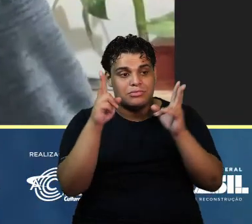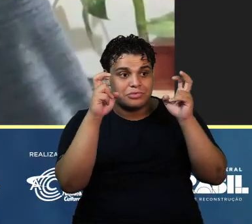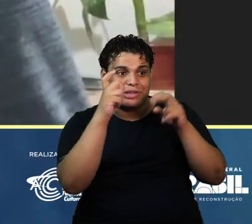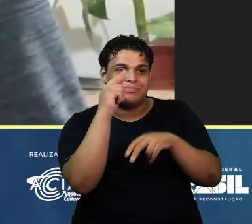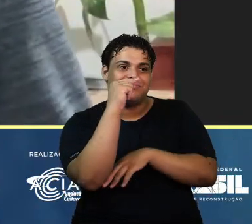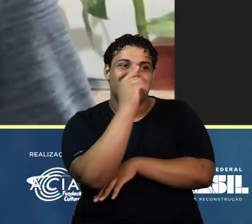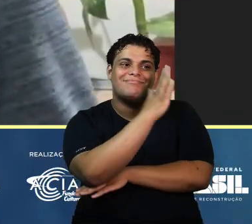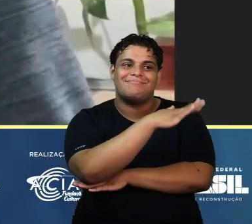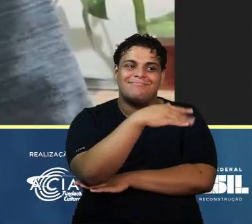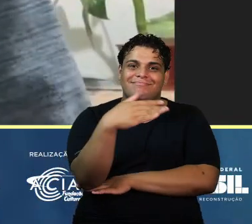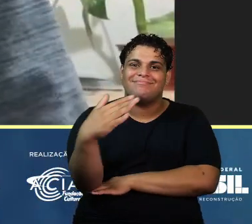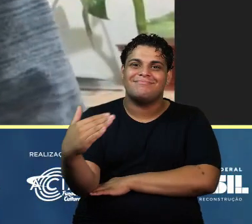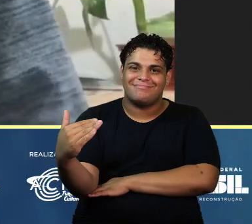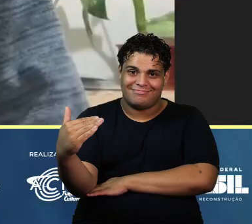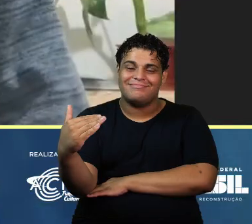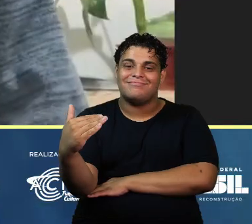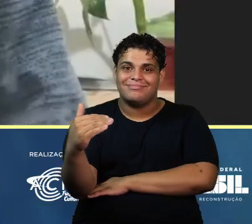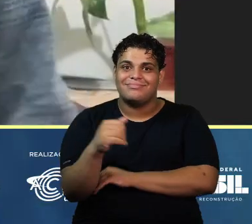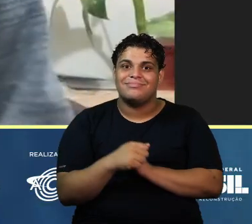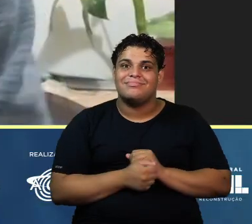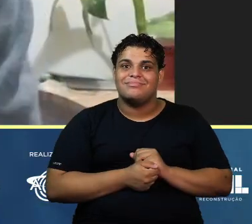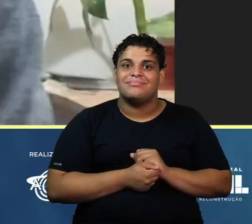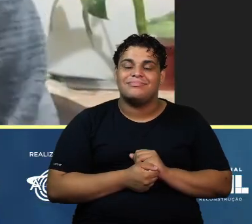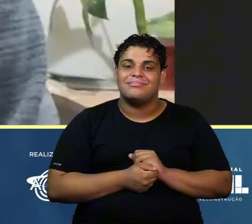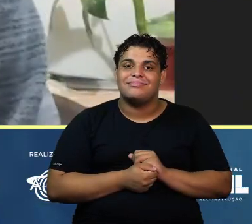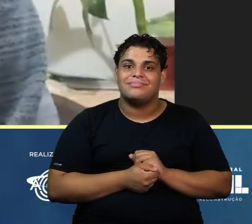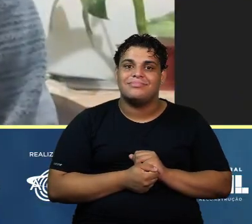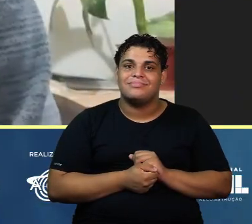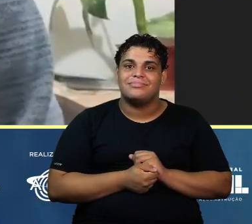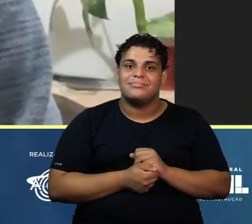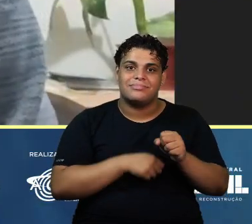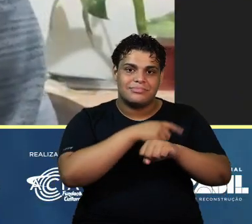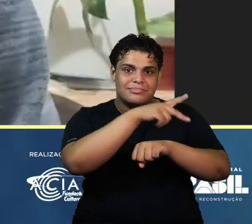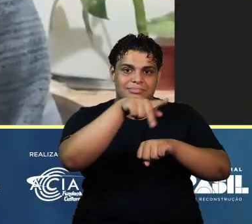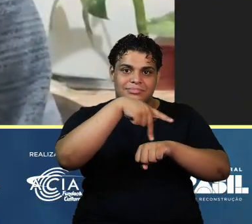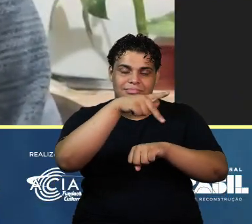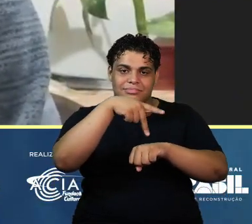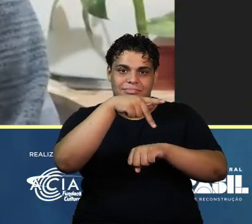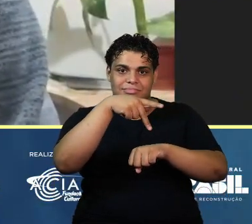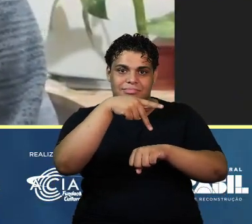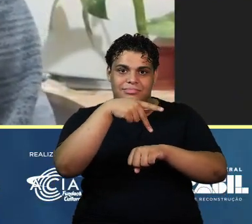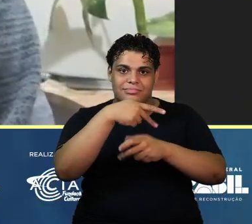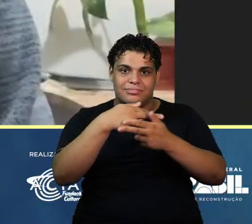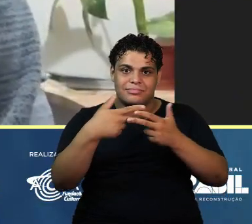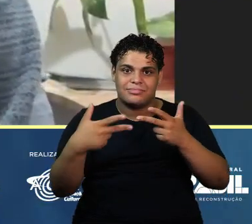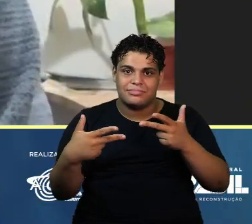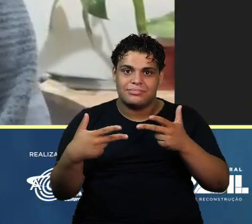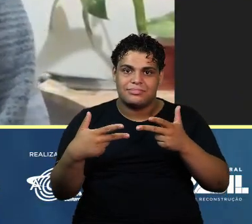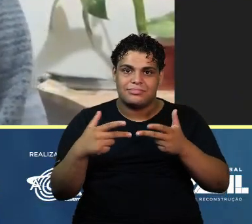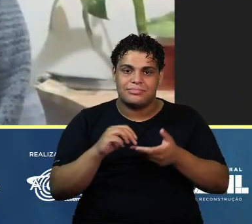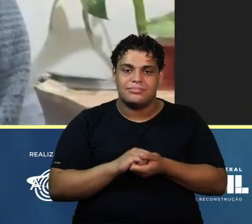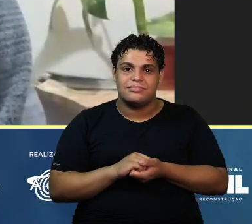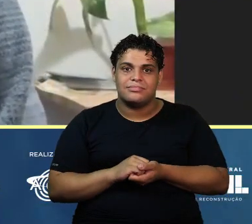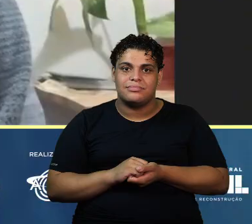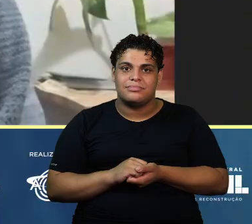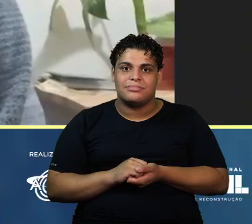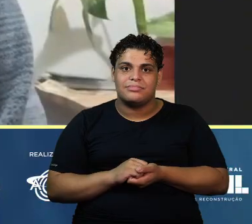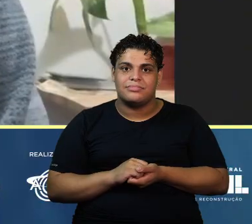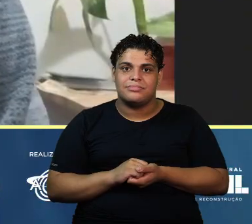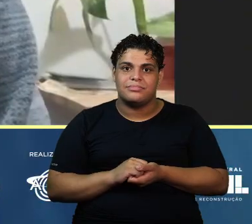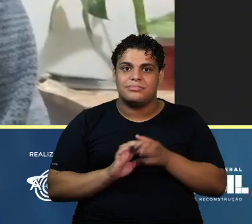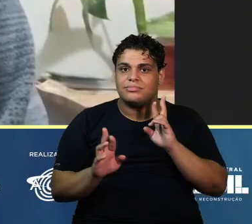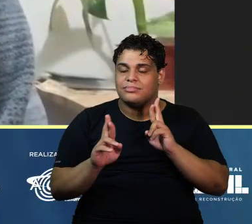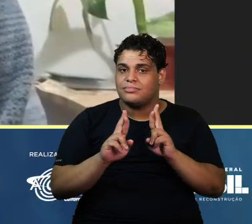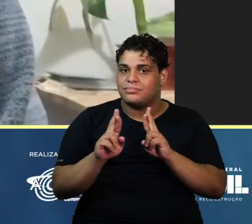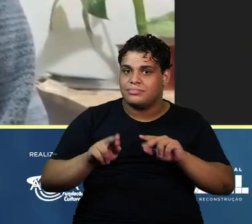oceanos. Então, a nível internacional, o Greenpeace ele está envolvido com